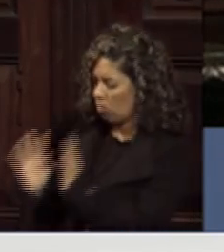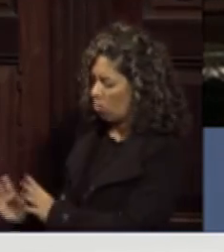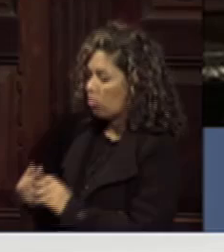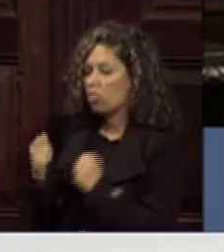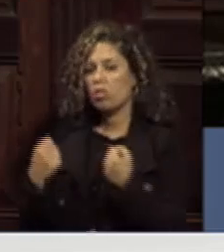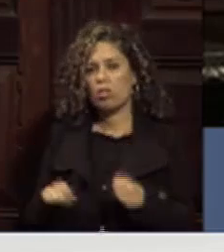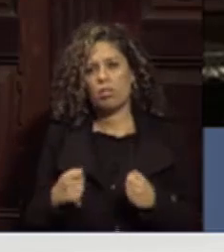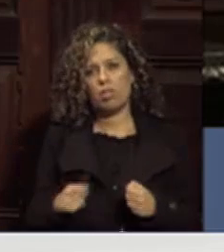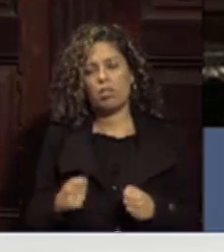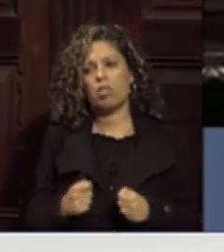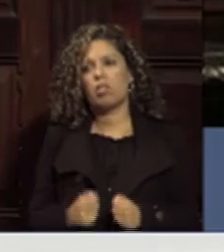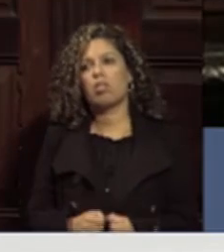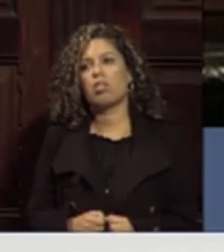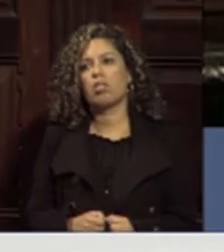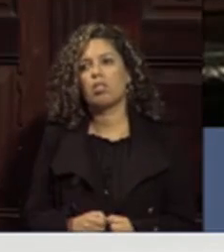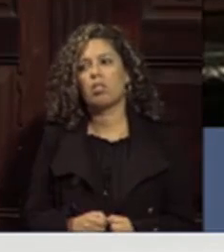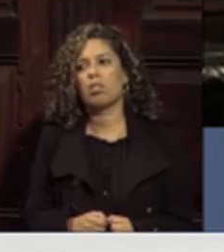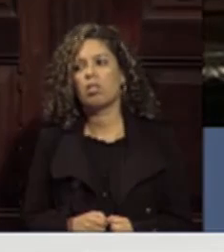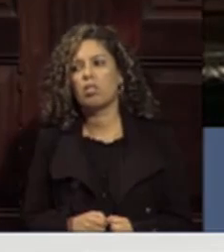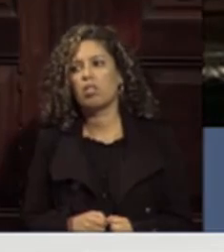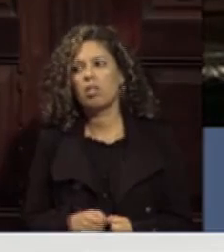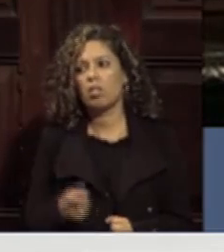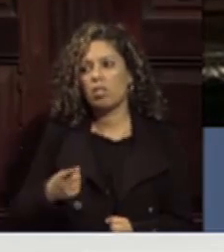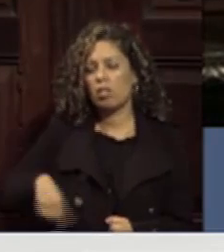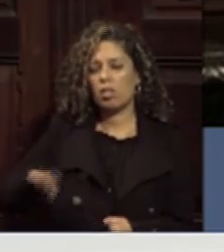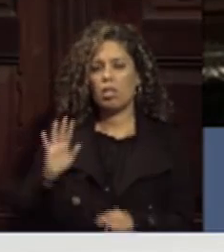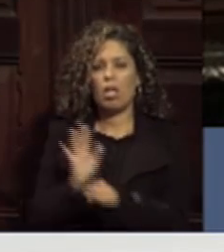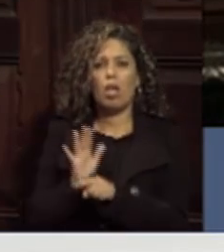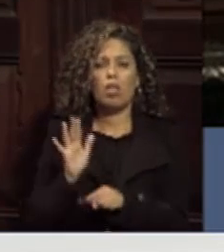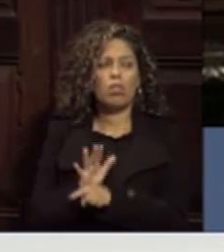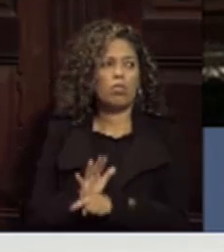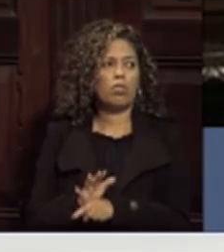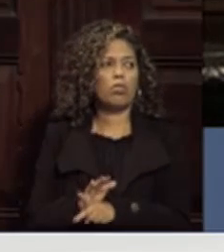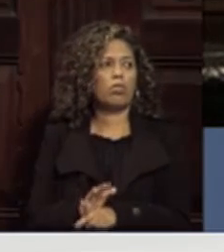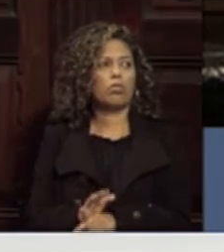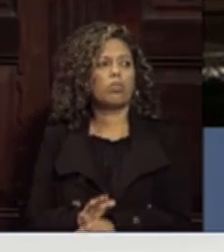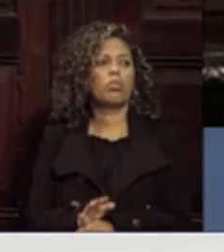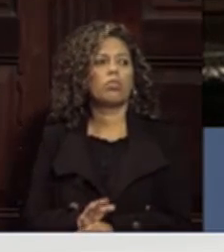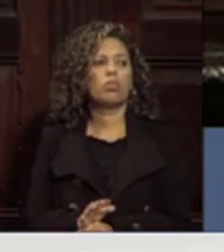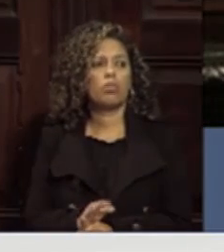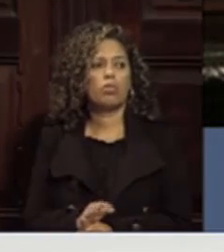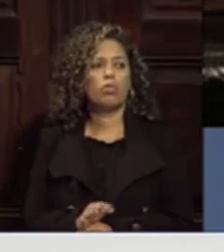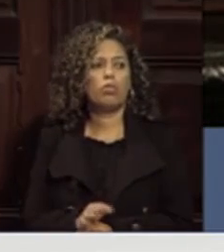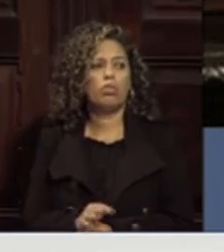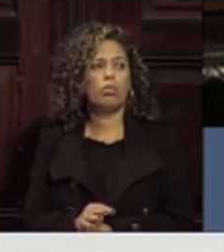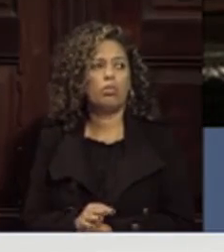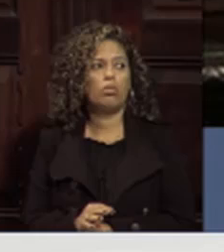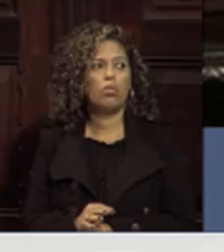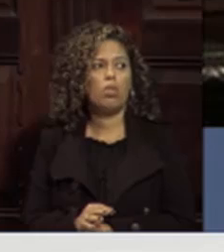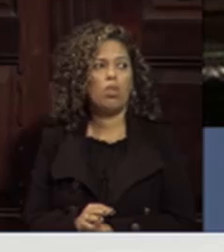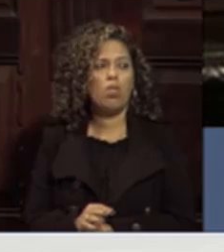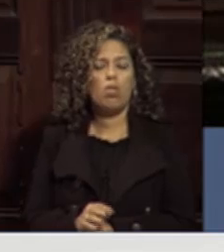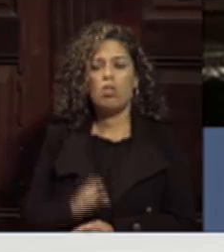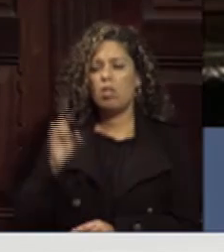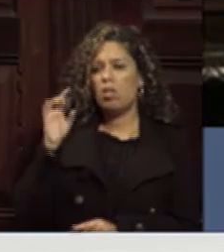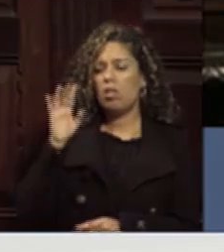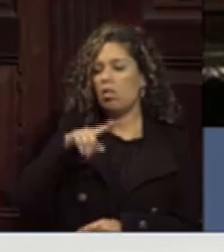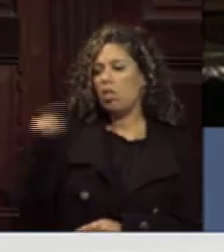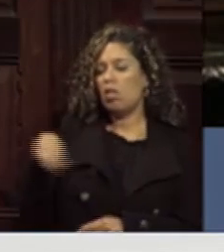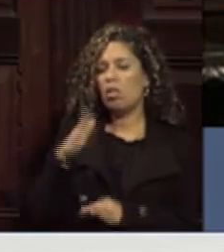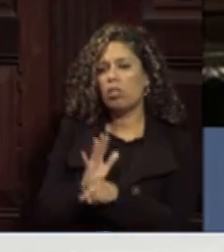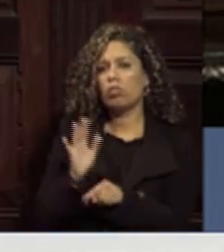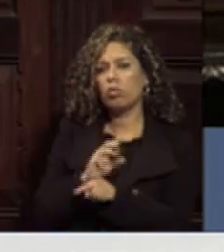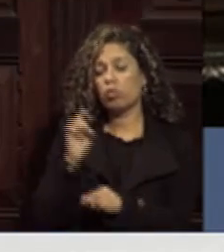possam ter alguma experiência, não necessariamente, deputada presidente, pelo processo de adoção, mas pelo processo